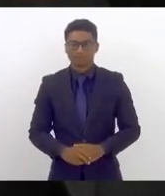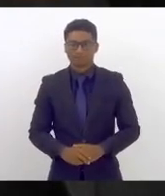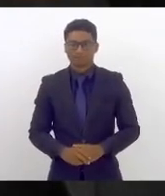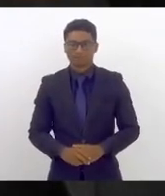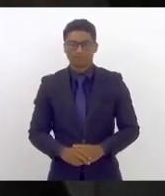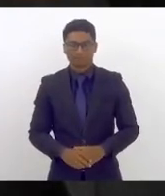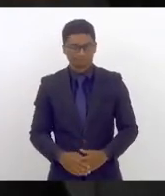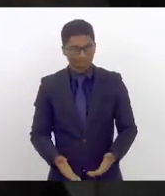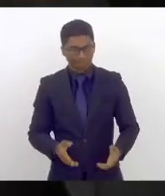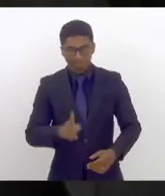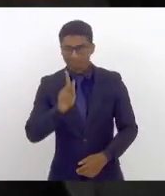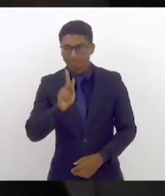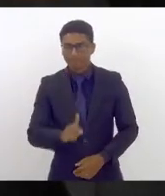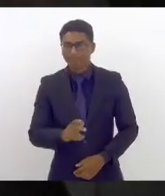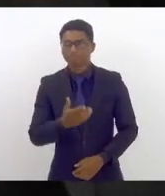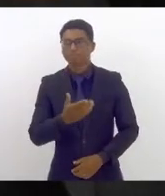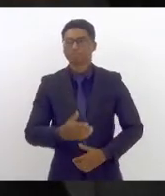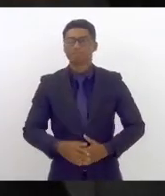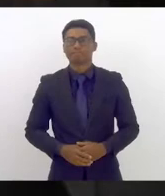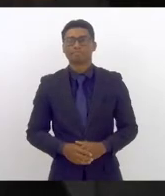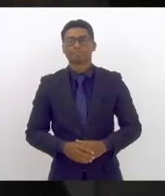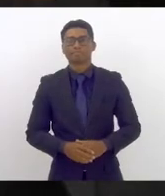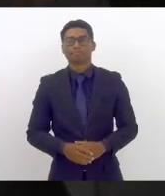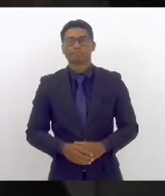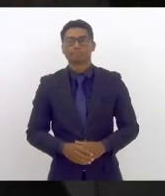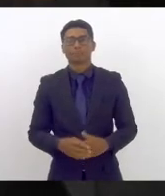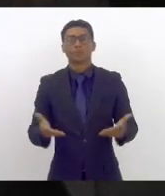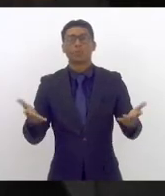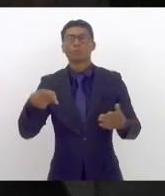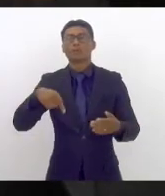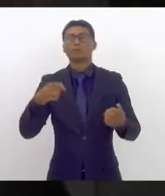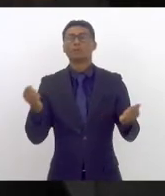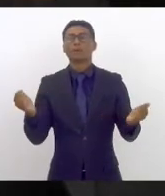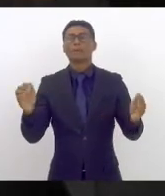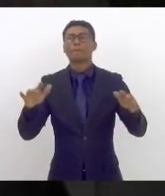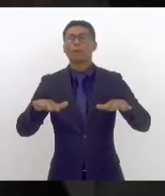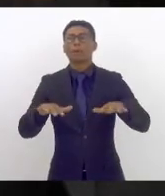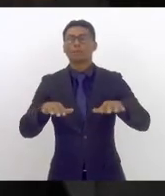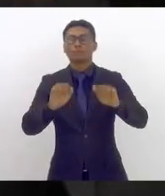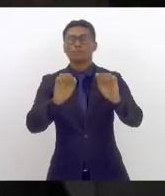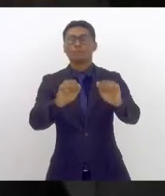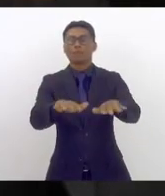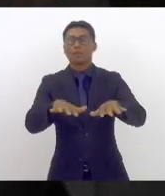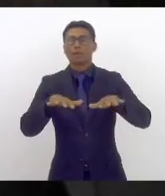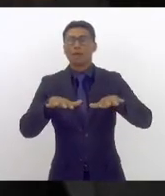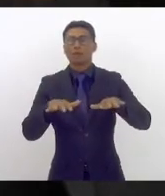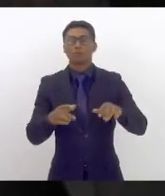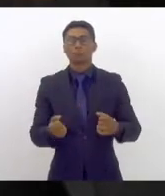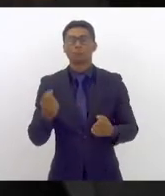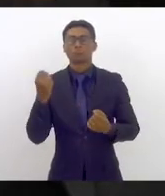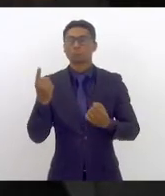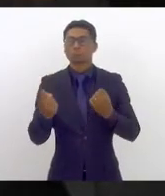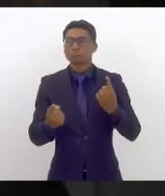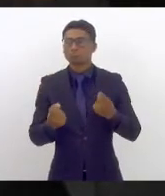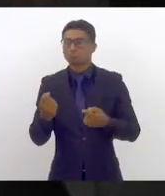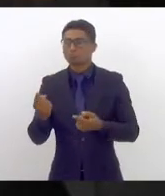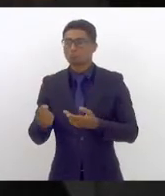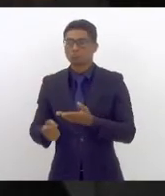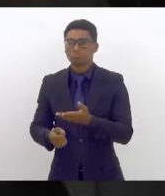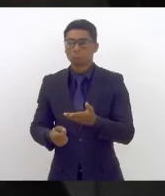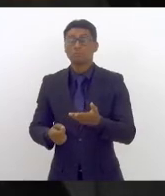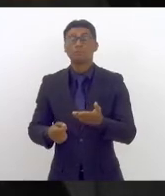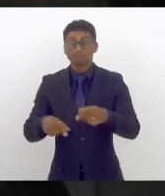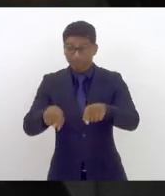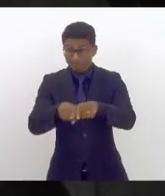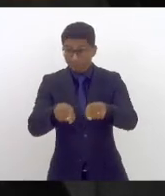senhor presidente o plenário hoje está evado de balões